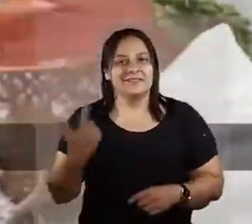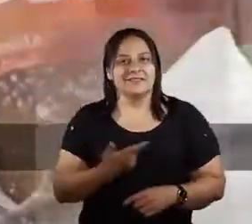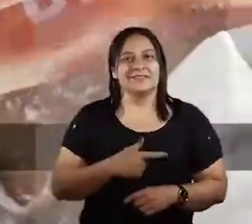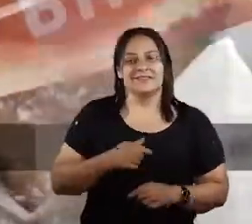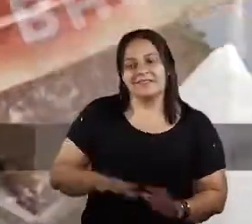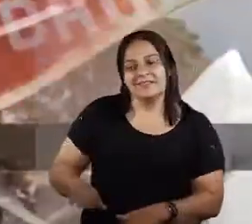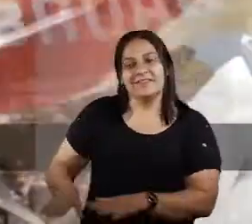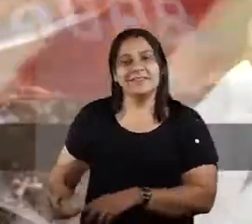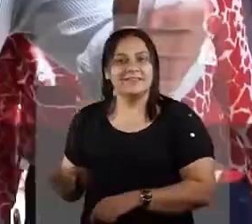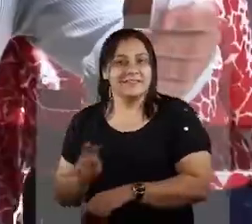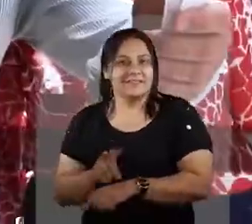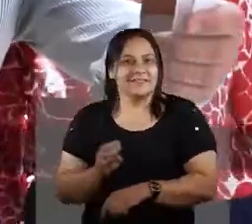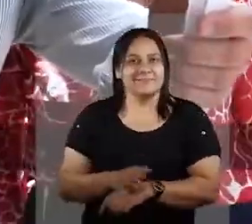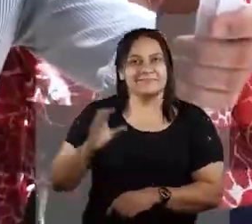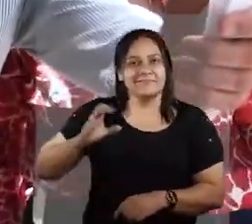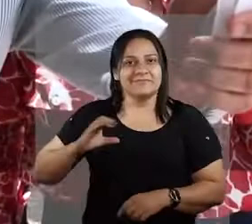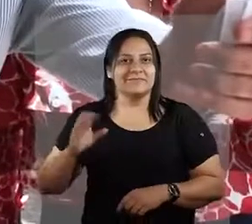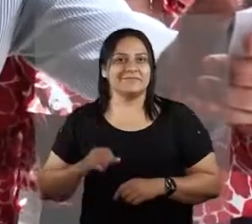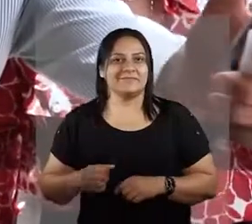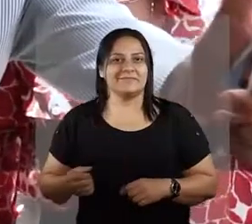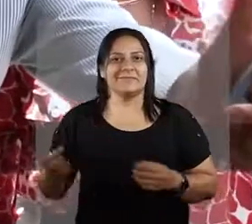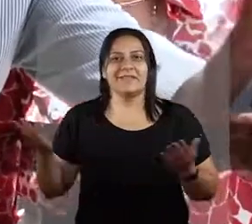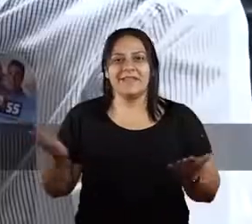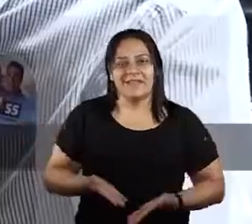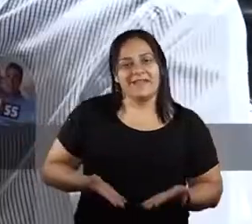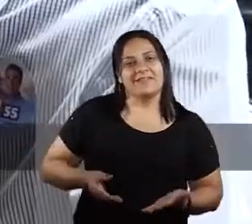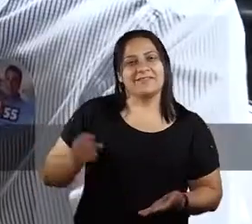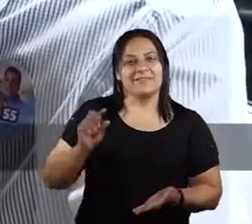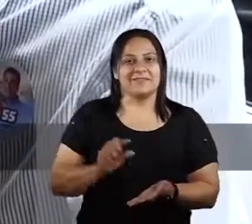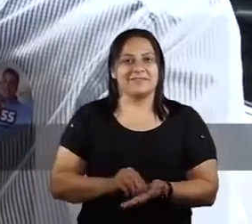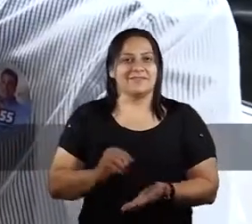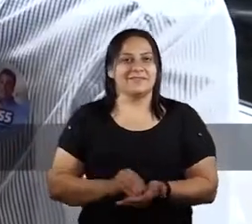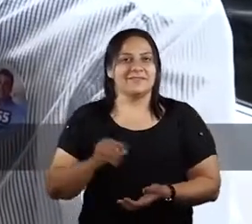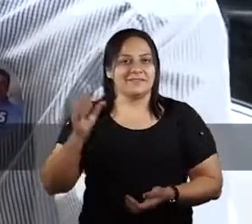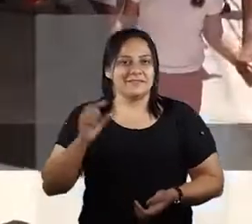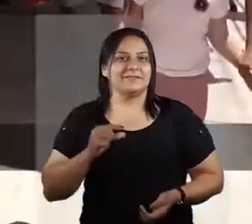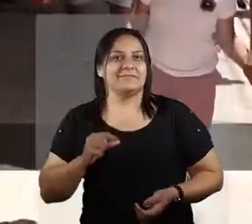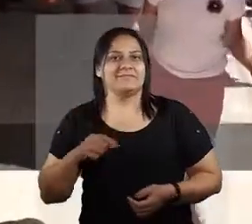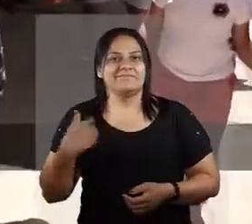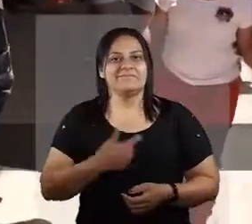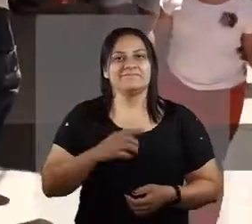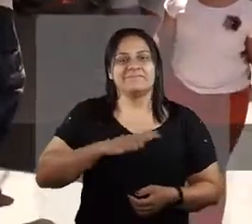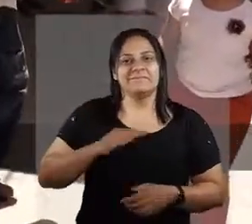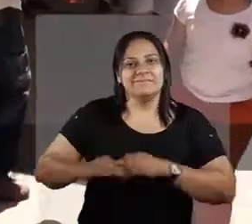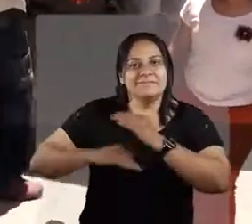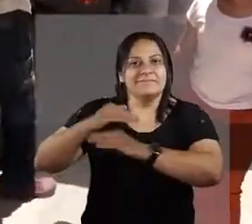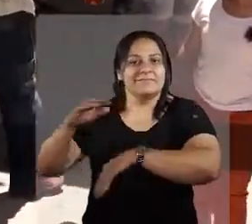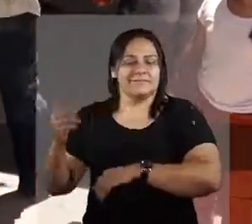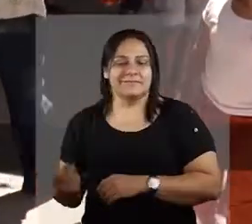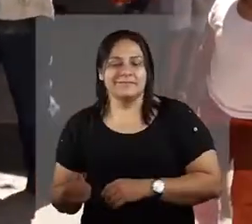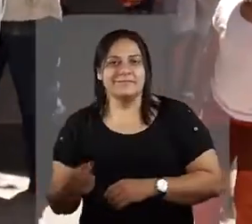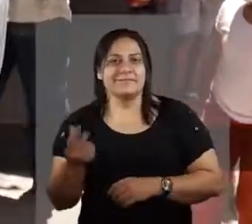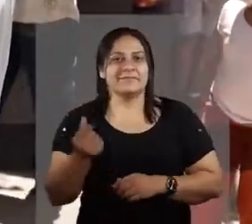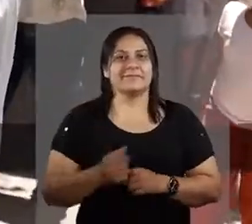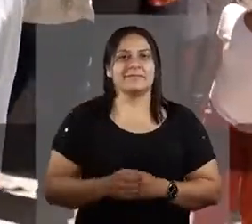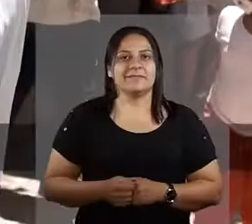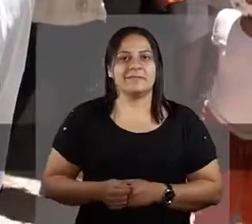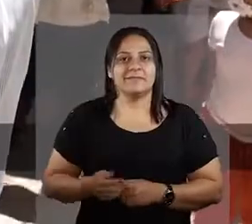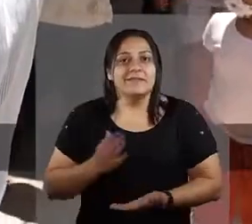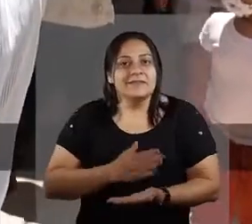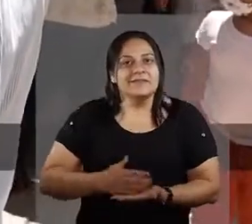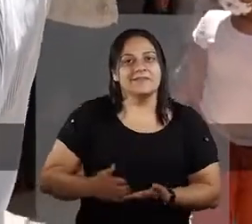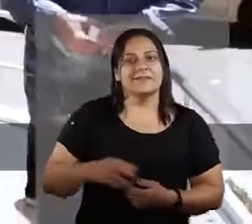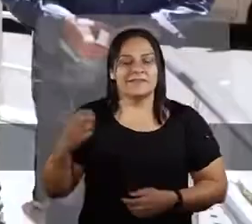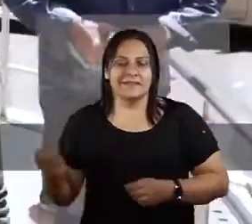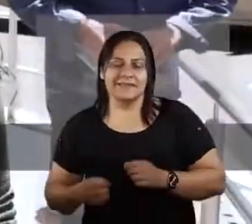terem vagas nas creches. Agora falta pouco para nossa cidade desenvolver economicamente e começar a